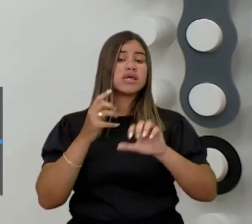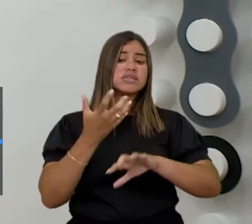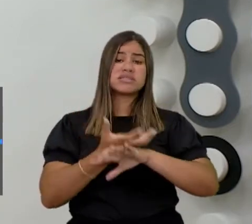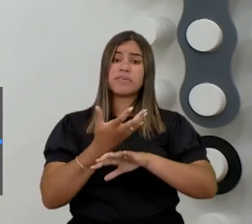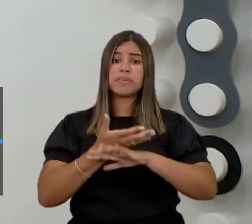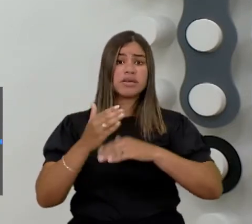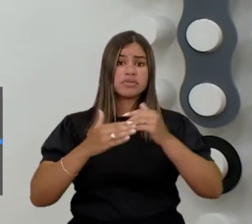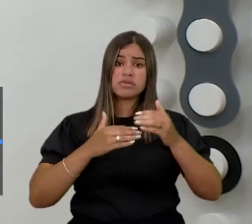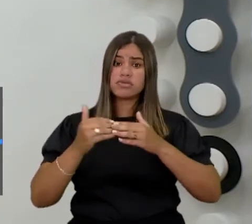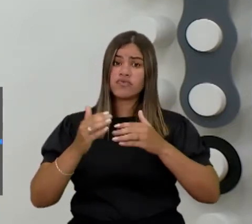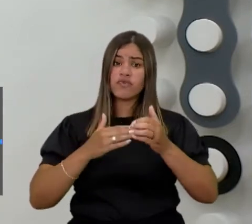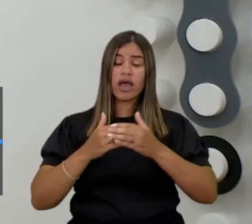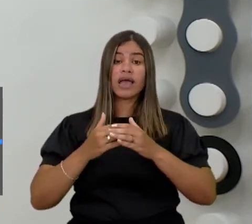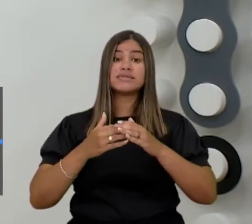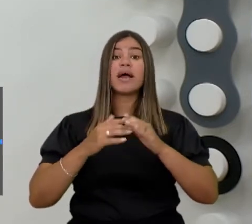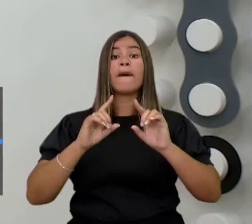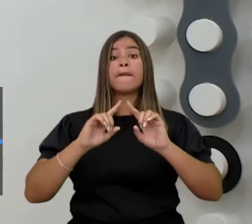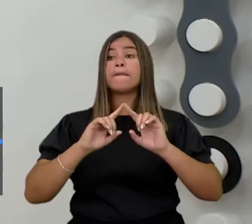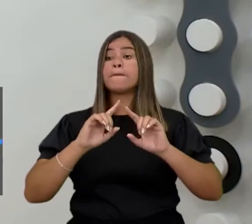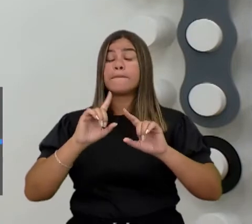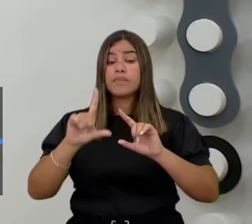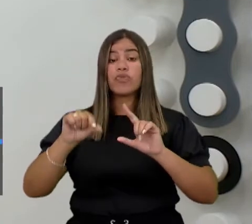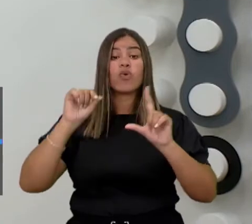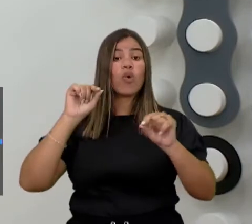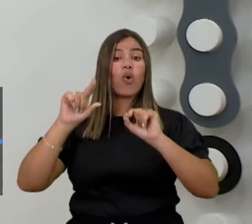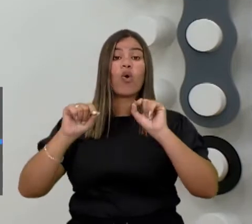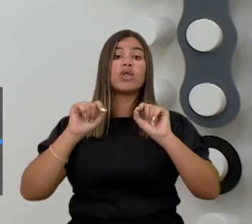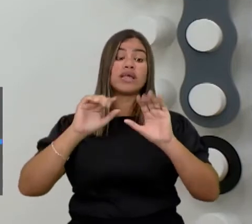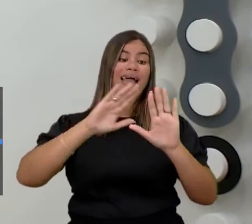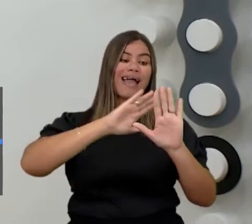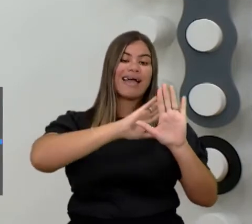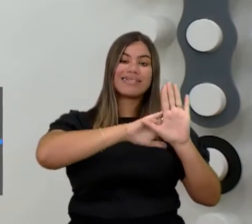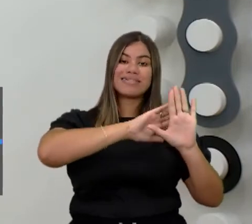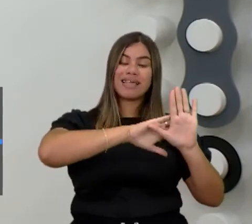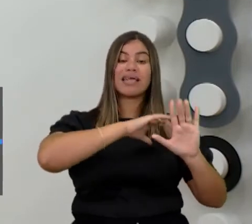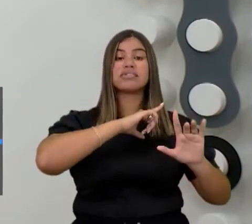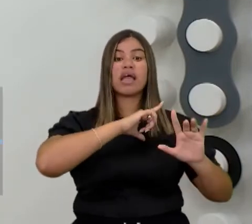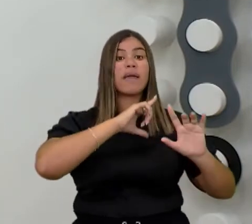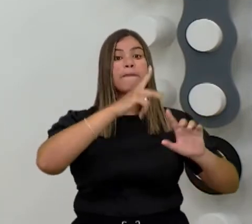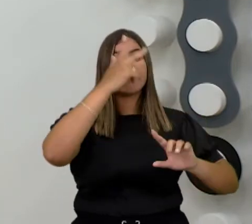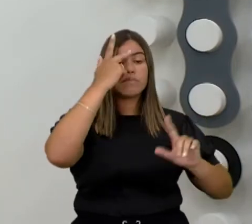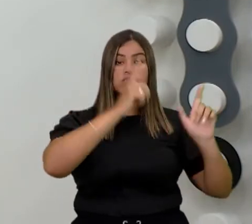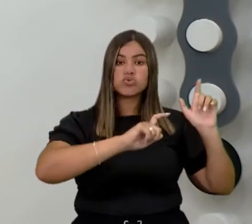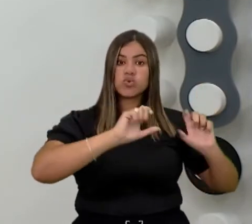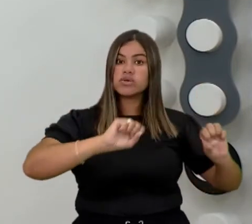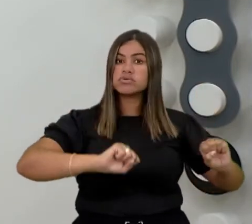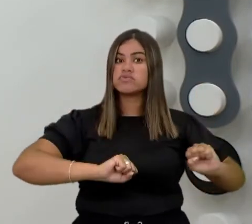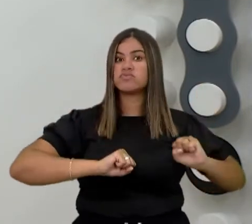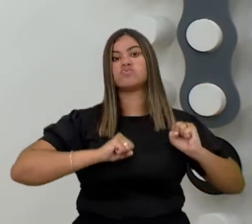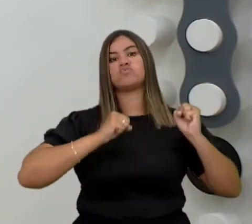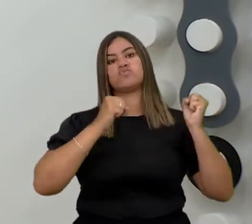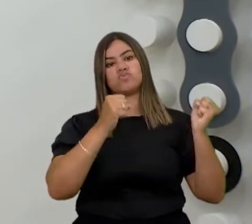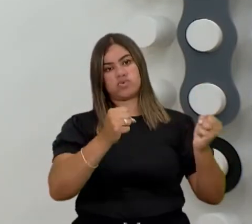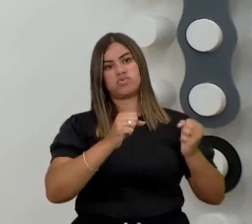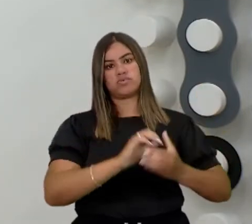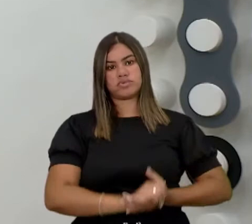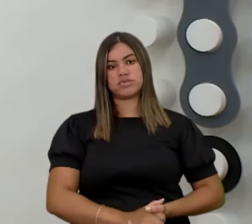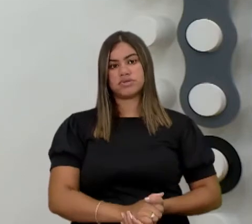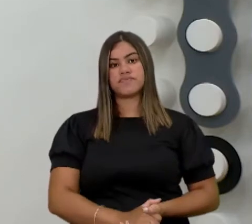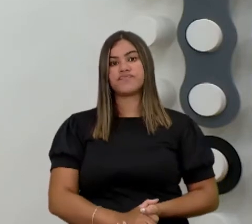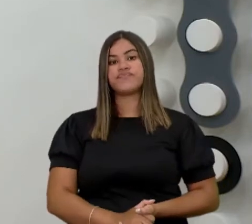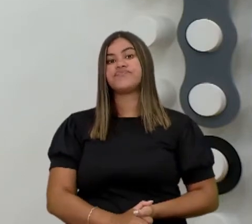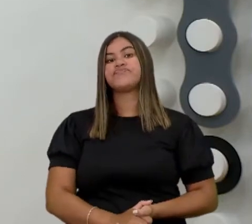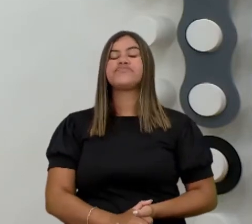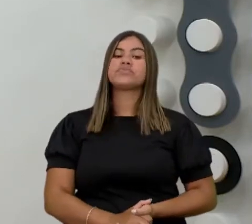tem profissionais por trás disso. É a mesma coisa aqui, nesse caso, nesse componente que a gente está estudando, e a gente está falando aí sobre